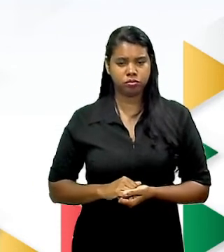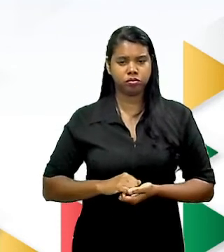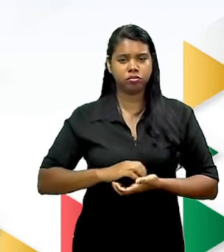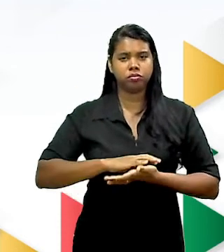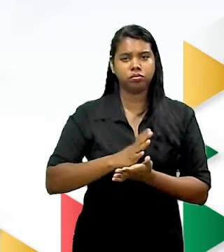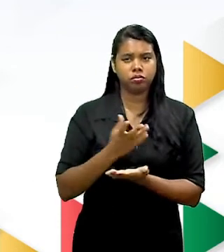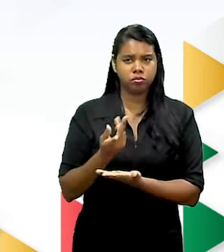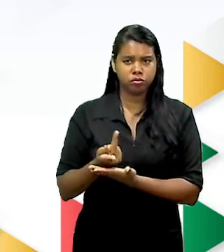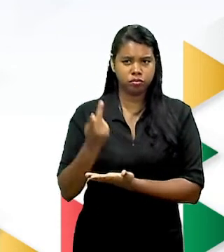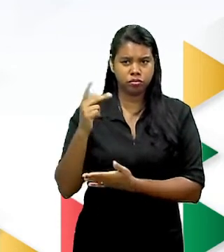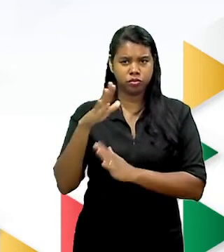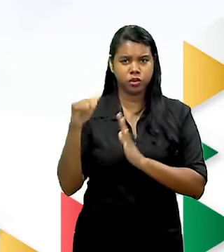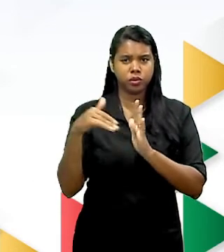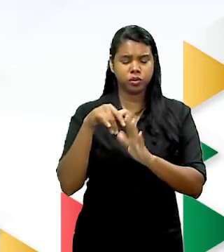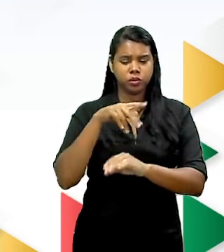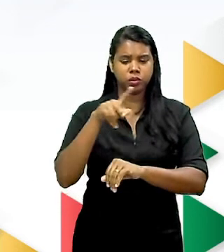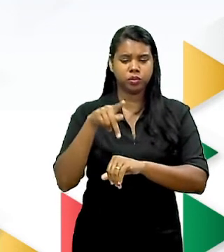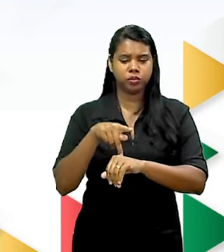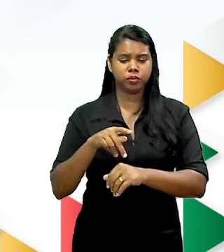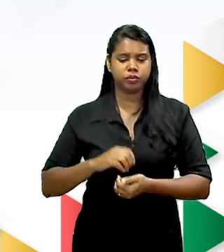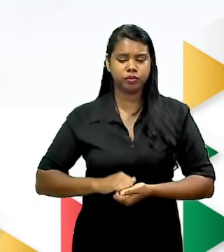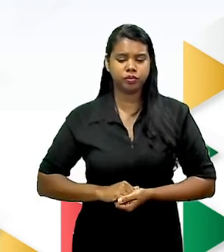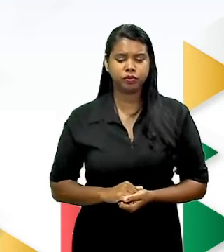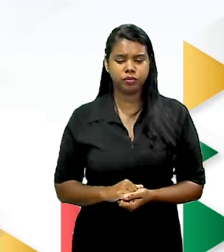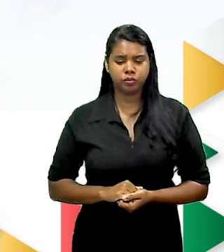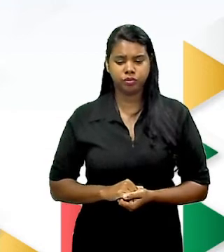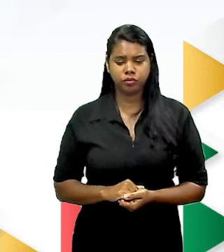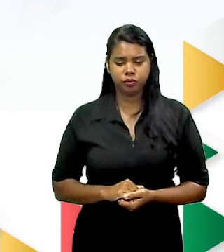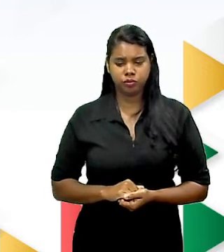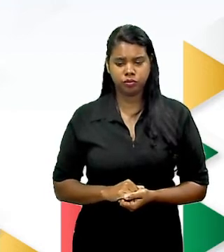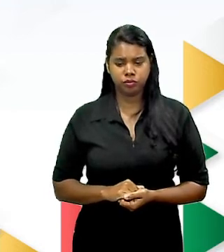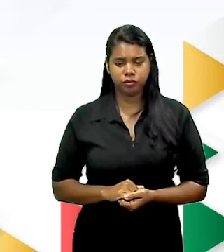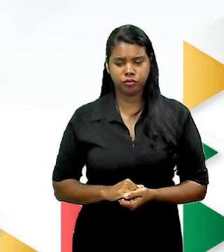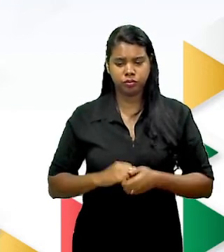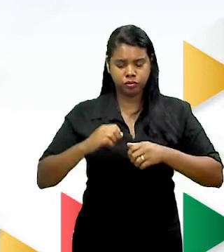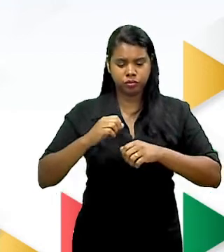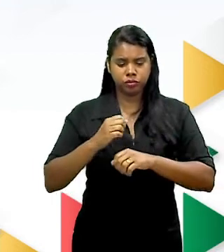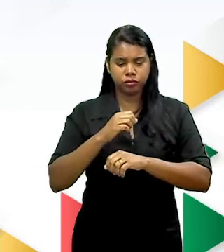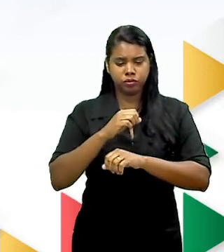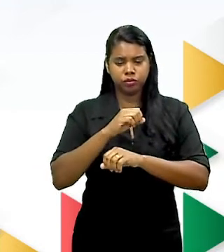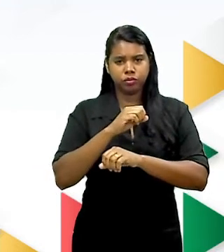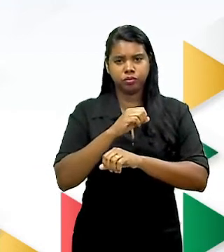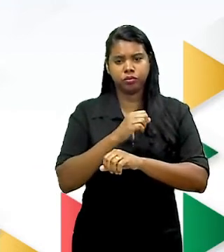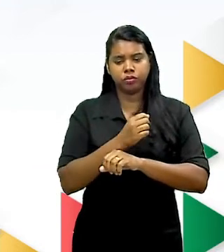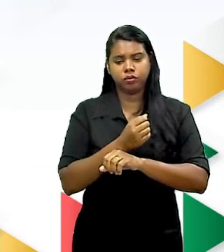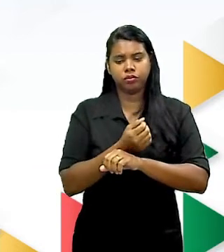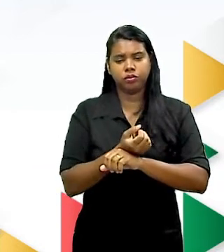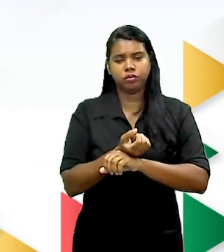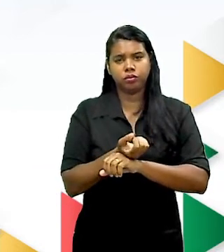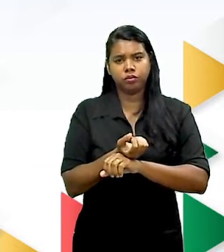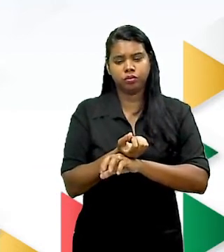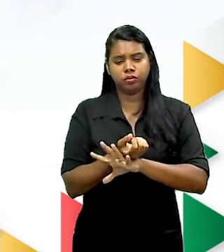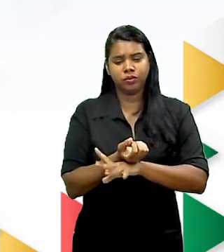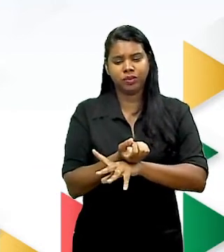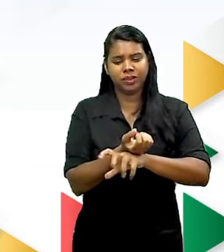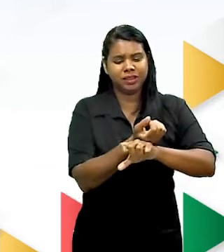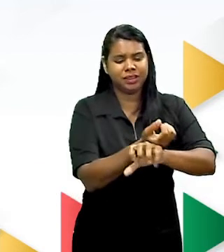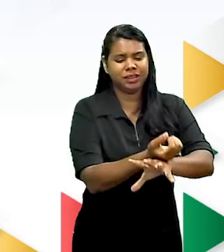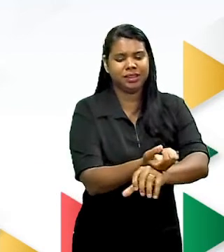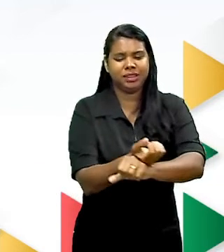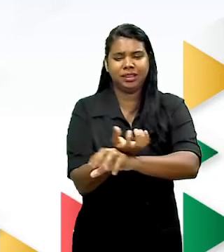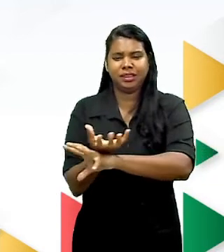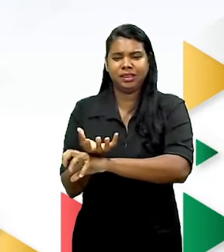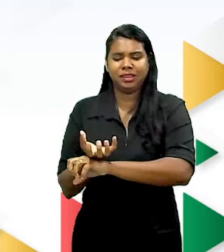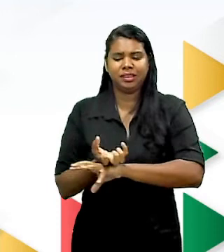naturais por todo o país. Além da seca, vamos conversar um pouquinho sobre seca, que assola as regiões